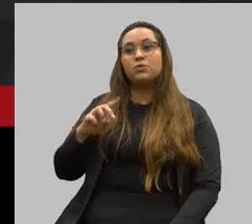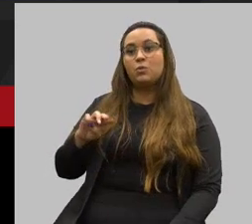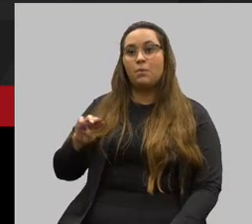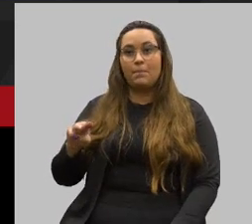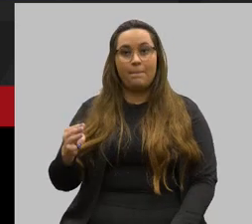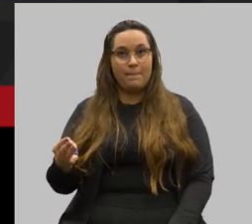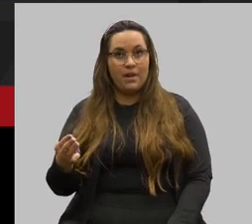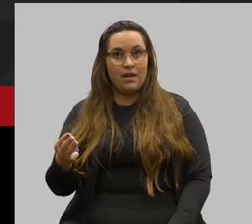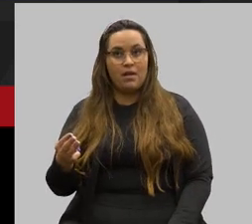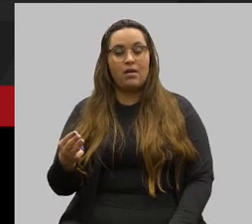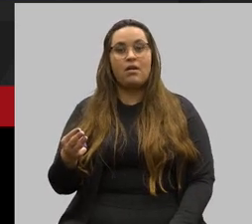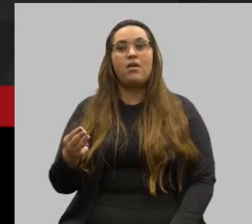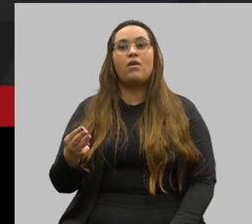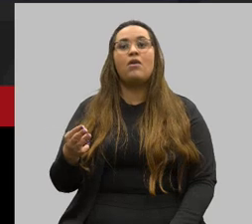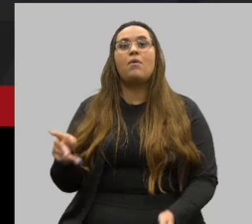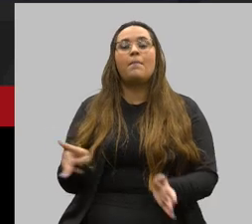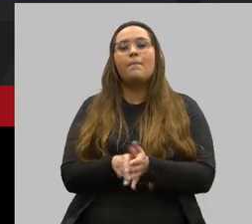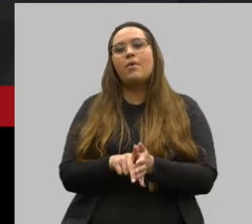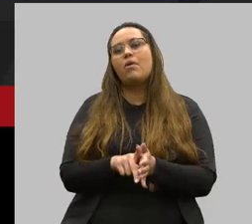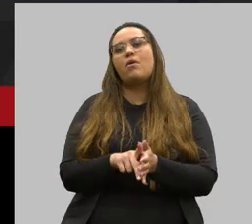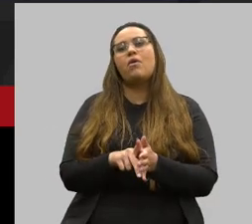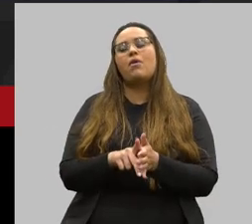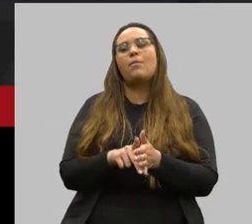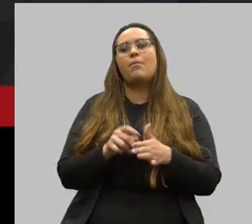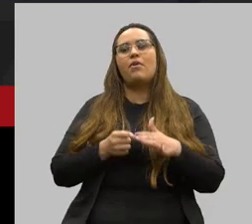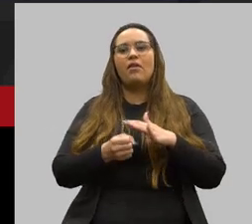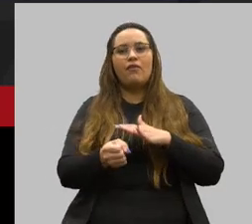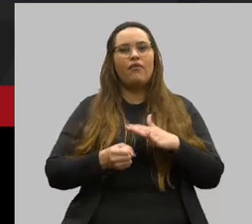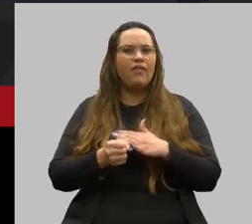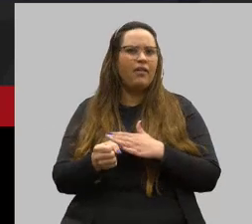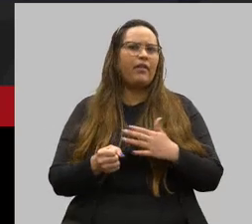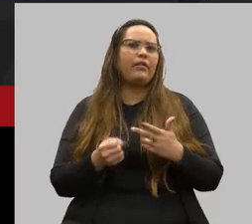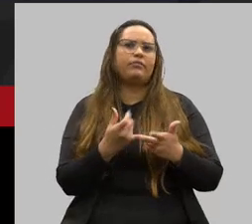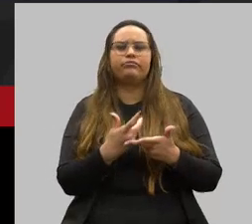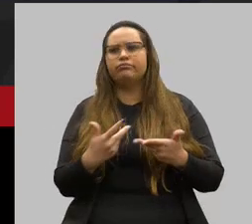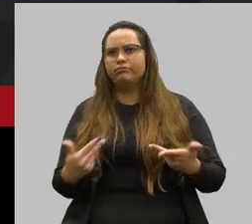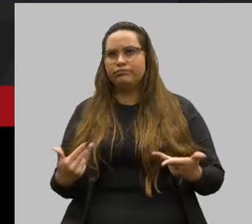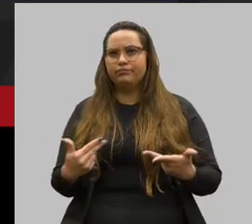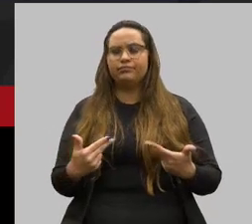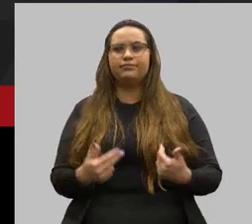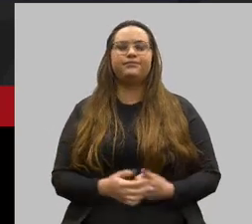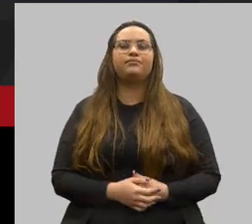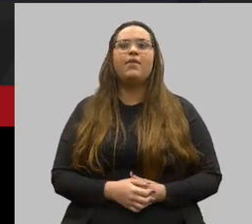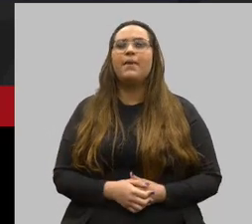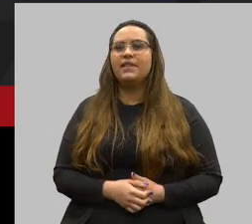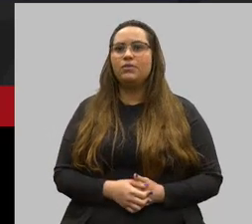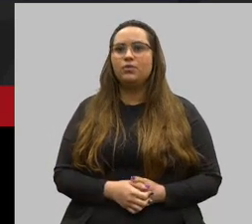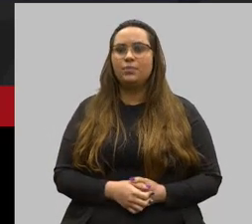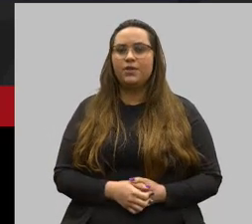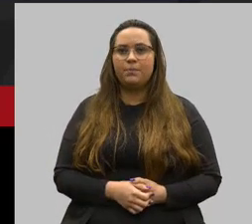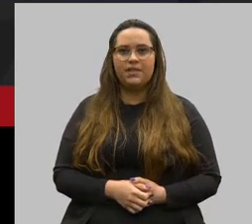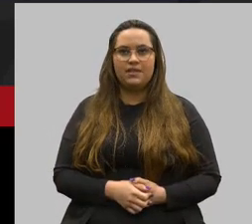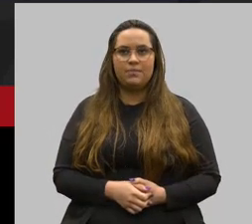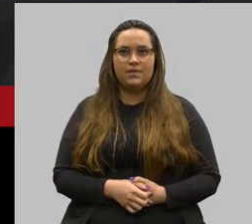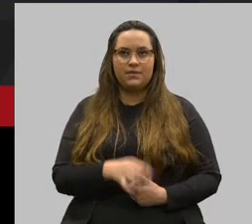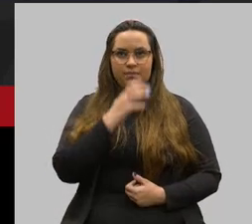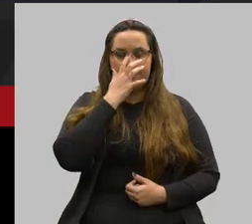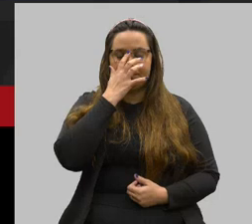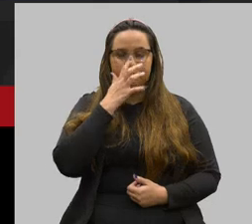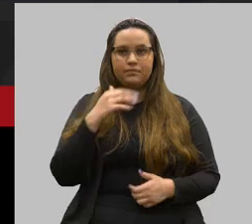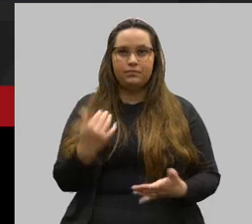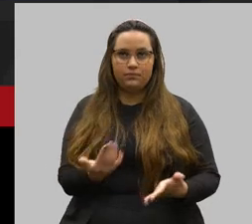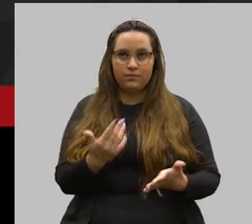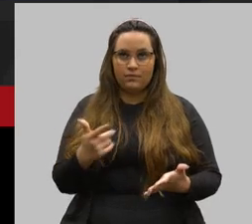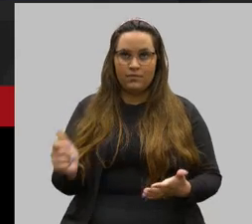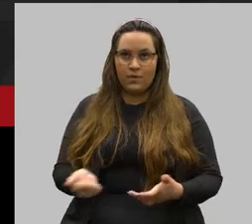1 milhão 100.000 investidos em item de mobili eletrodoméstico e outros eh que né trazem tanto né o melhor